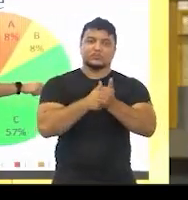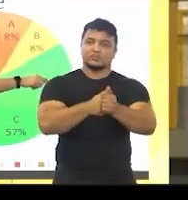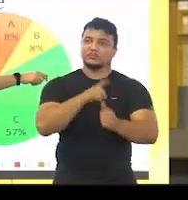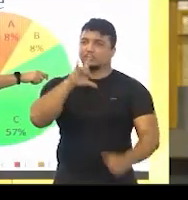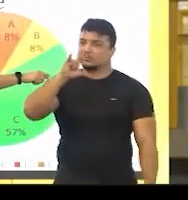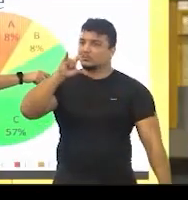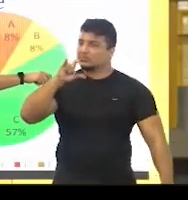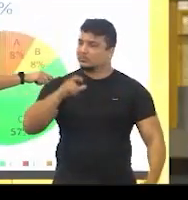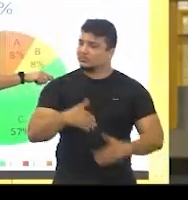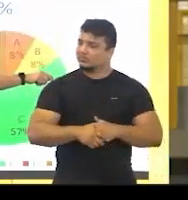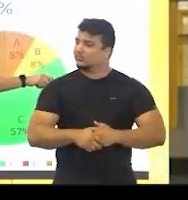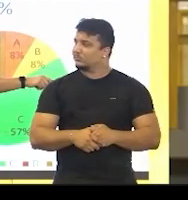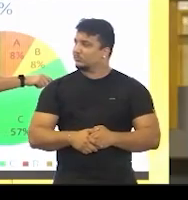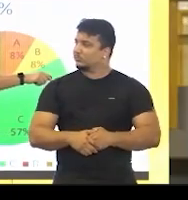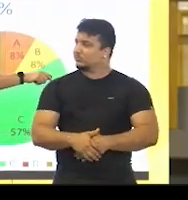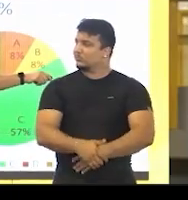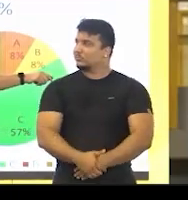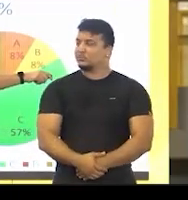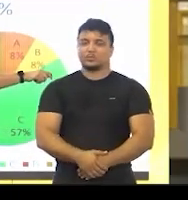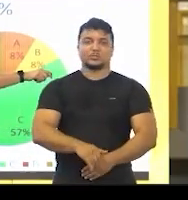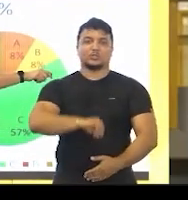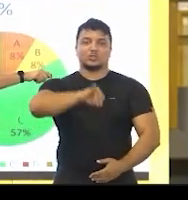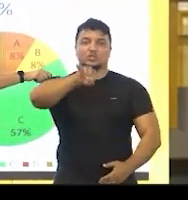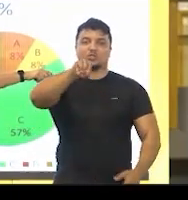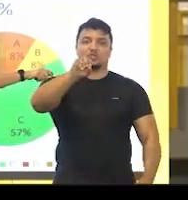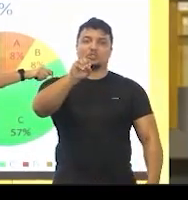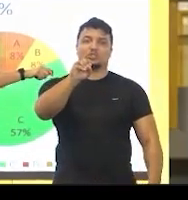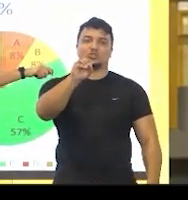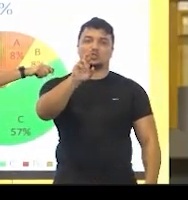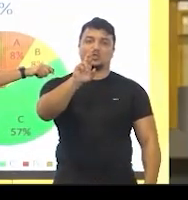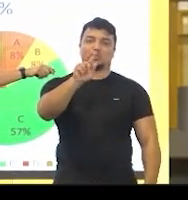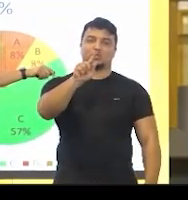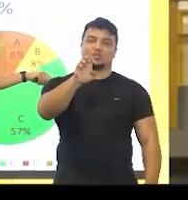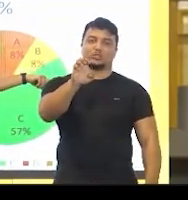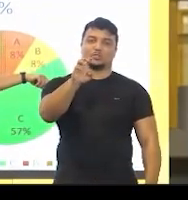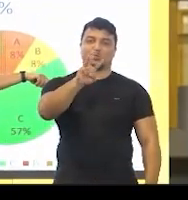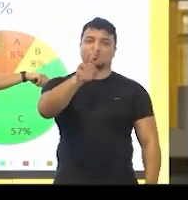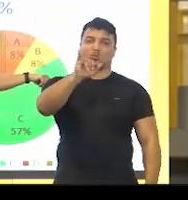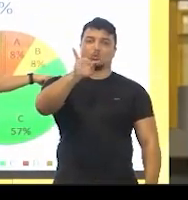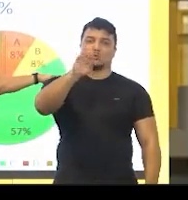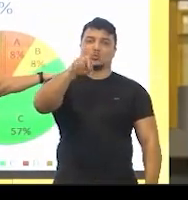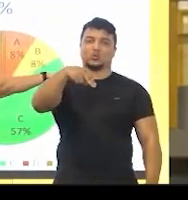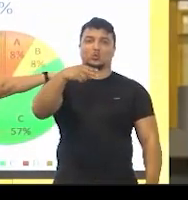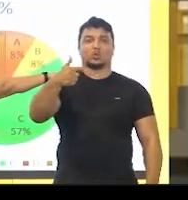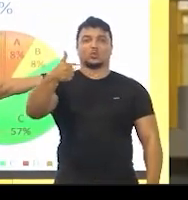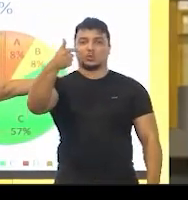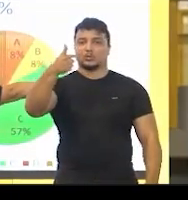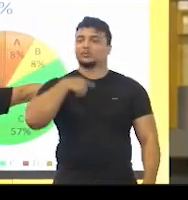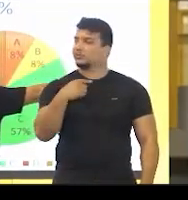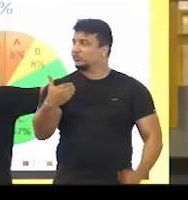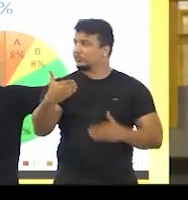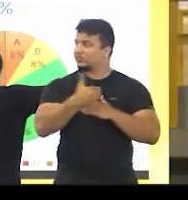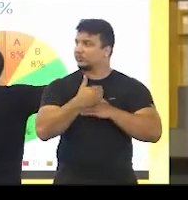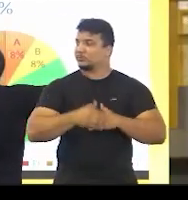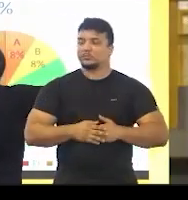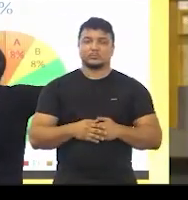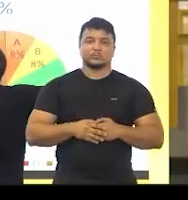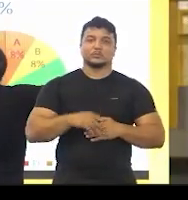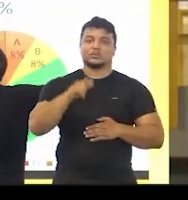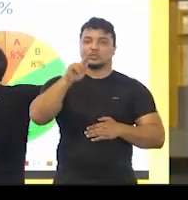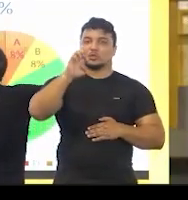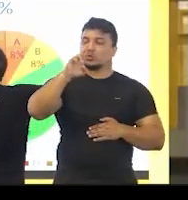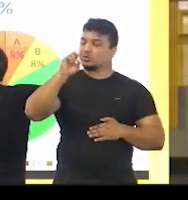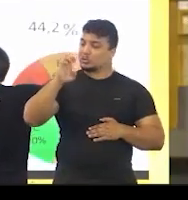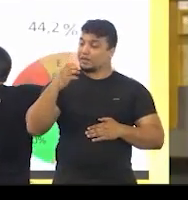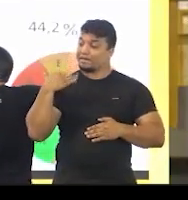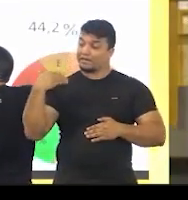seguir a gente. Ei, pessoal, Jorge Wilton 2, obrigado, viu? olha aí, ó. Eu tava entrando aqui, inclusive eu agradeço, viu? O Jorge pediu para eu